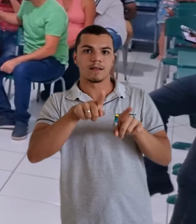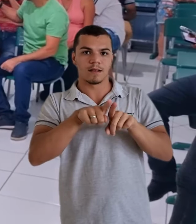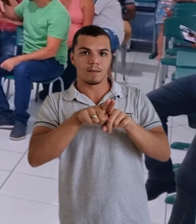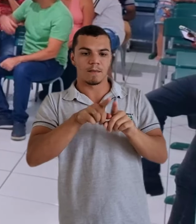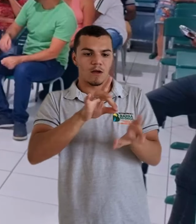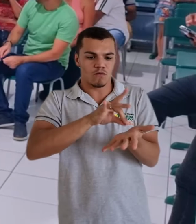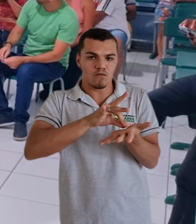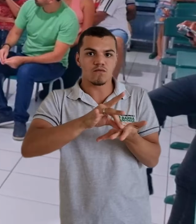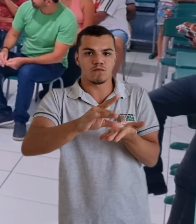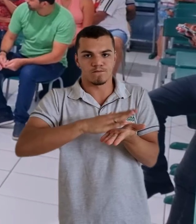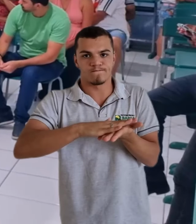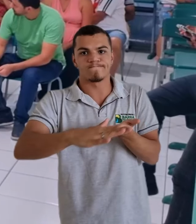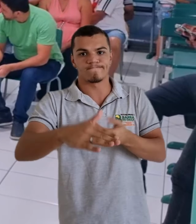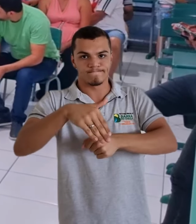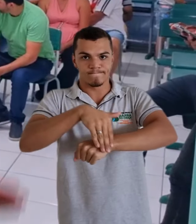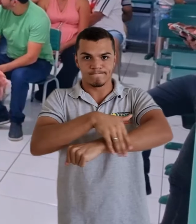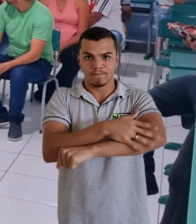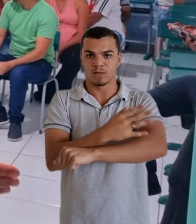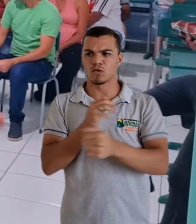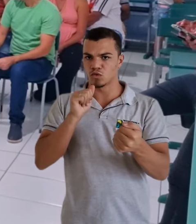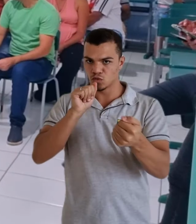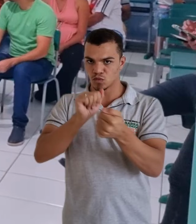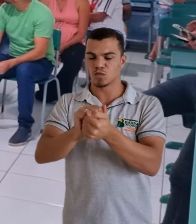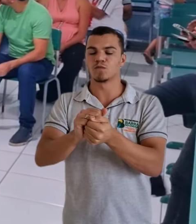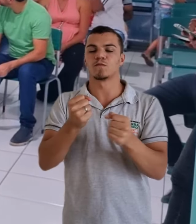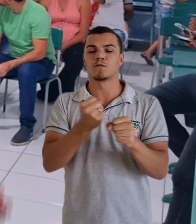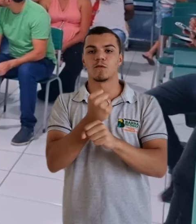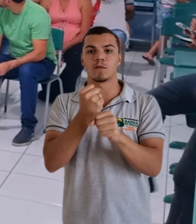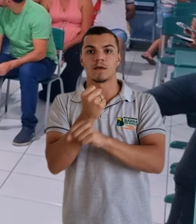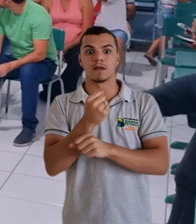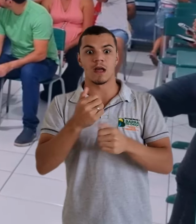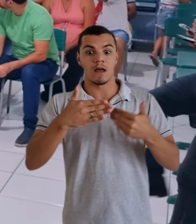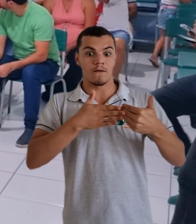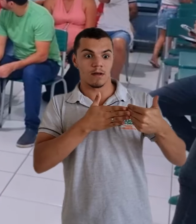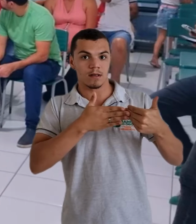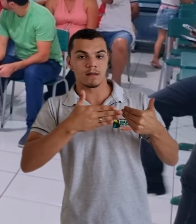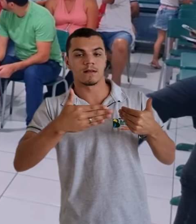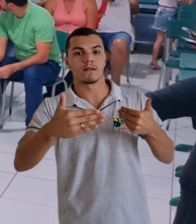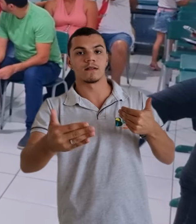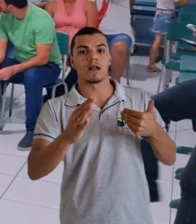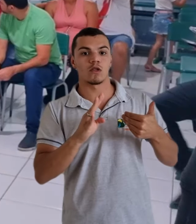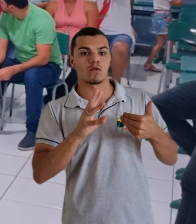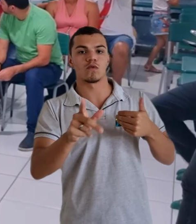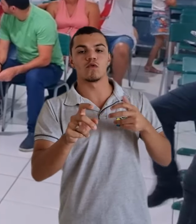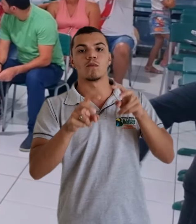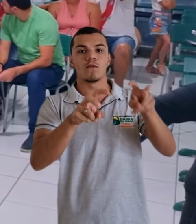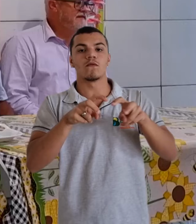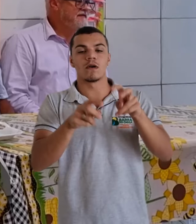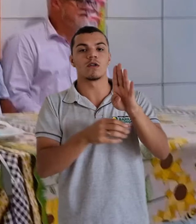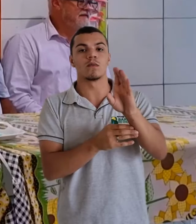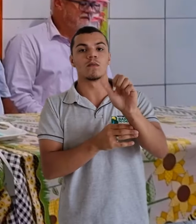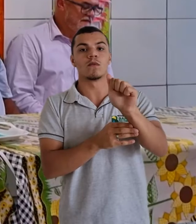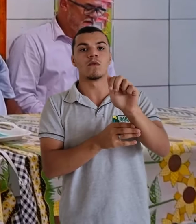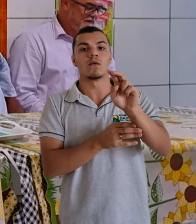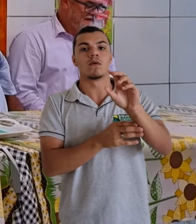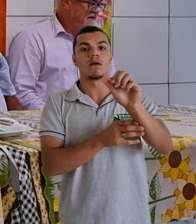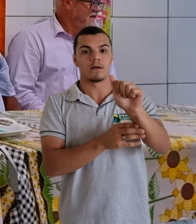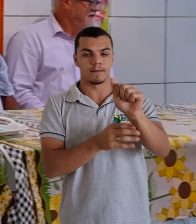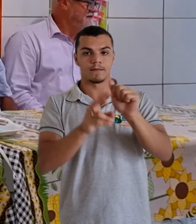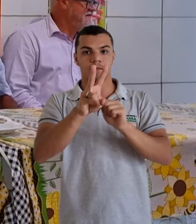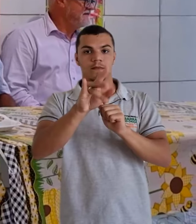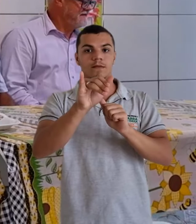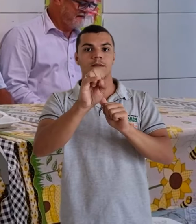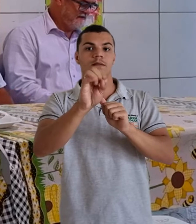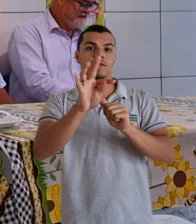de contratação conjunto, né, e também que vai estender ao povoado Boa Vista, de um projeto